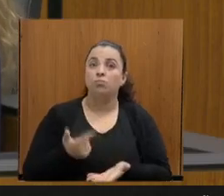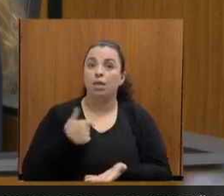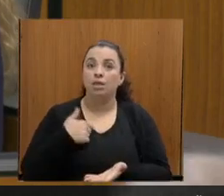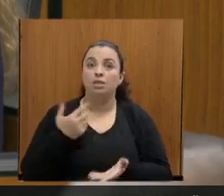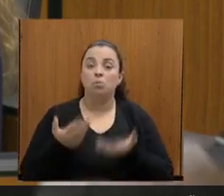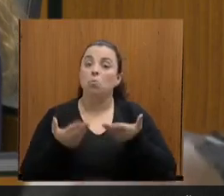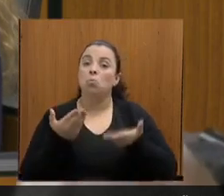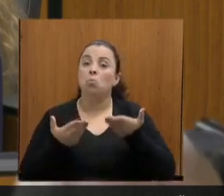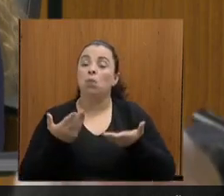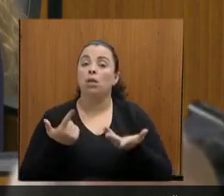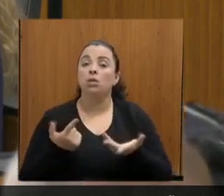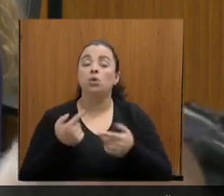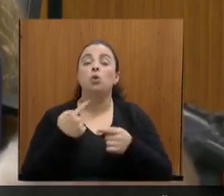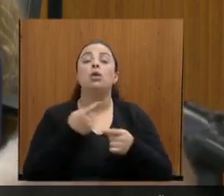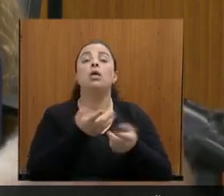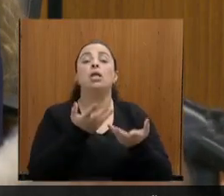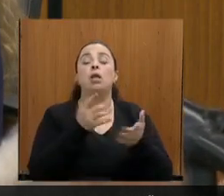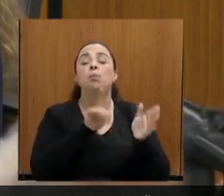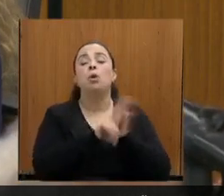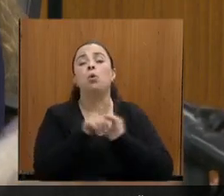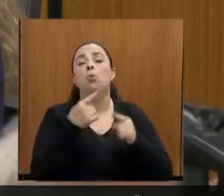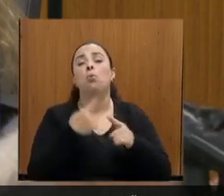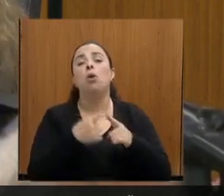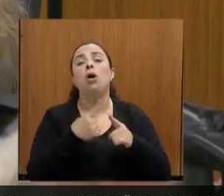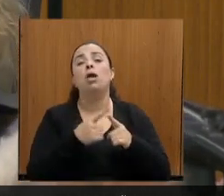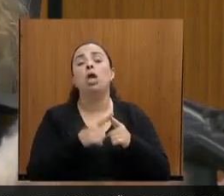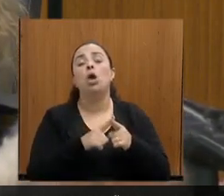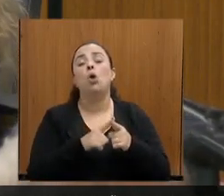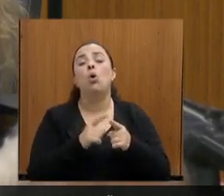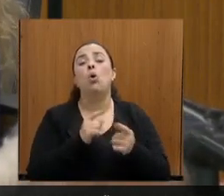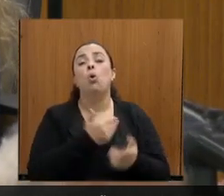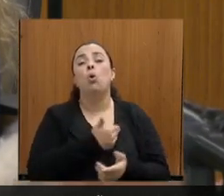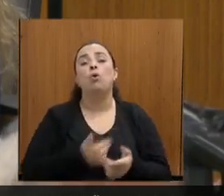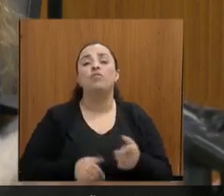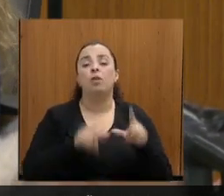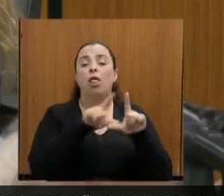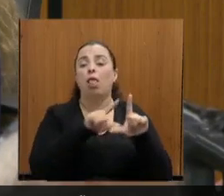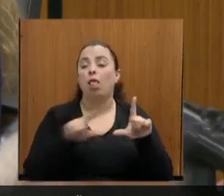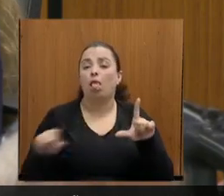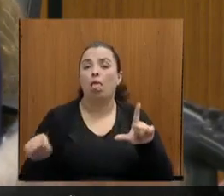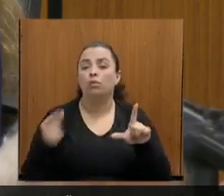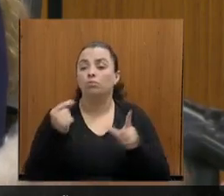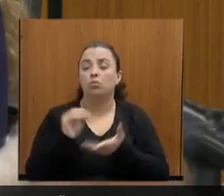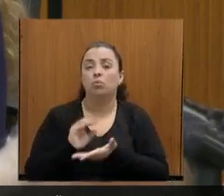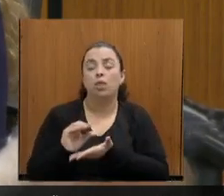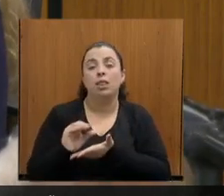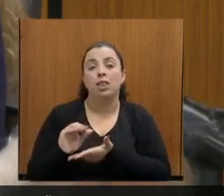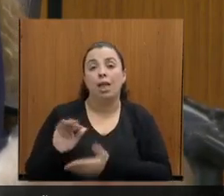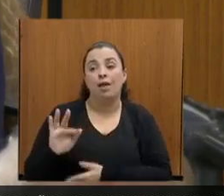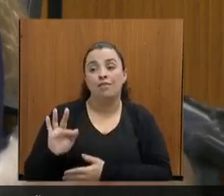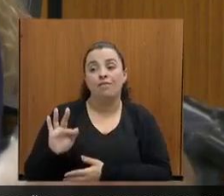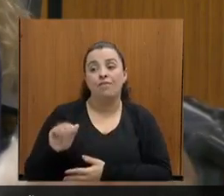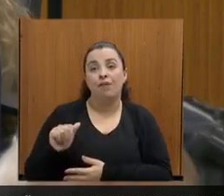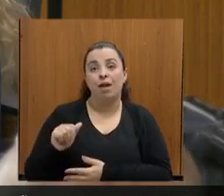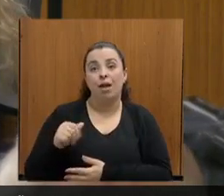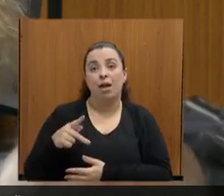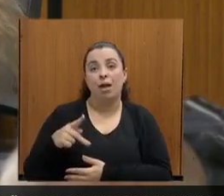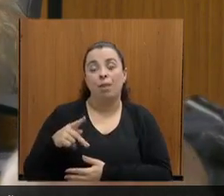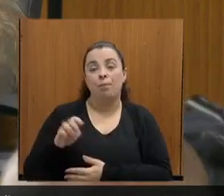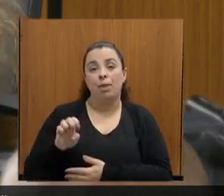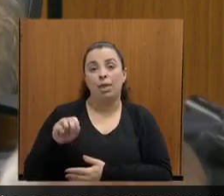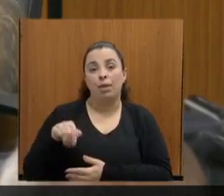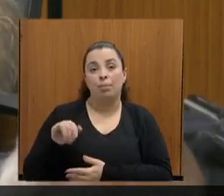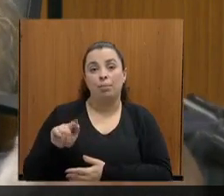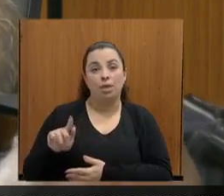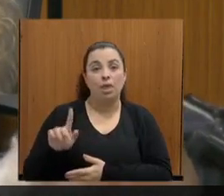do por quê que o governo sistematicamente foi diminuindo o investimento na fapemig não cumprindo a constituição do estado